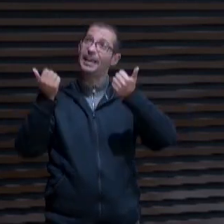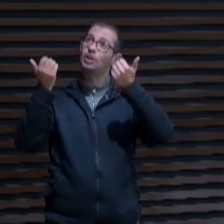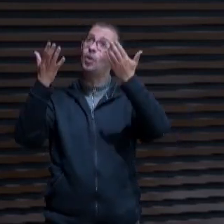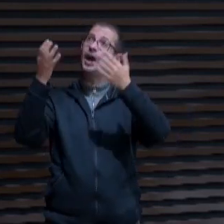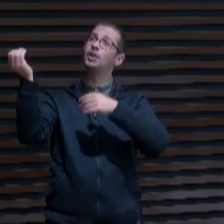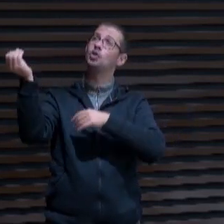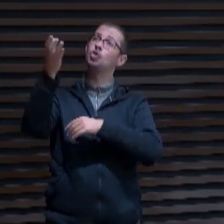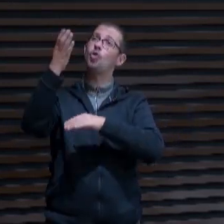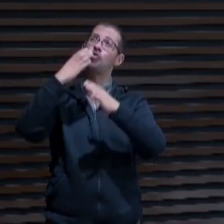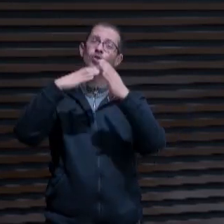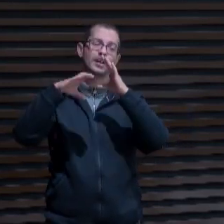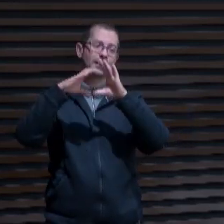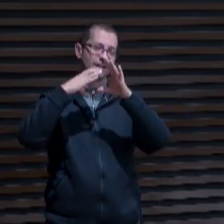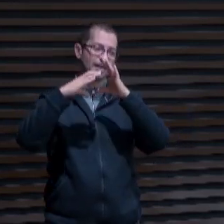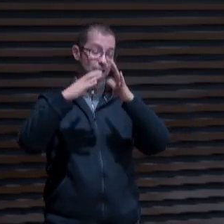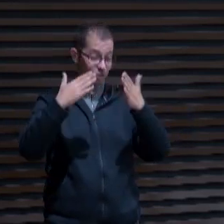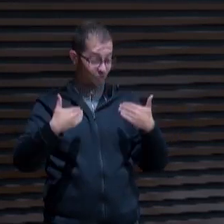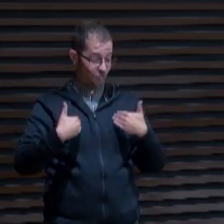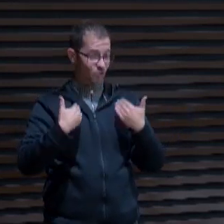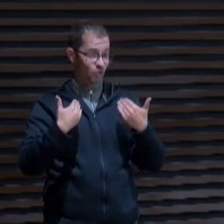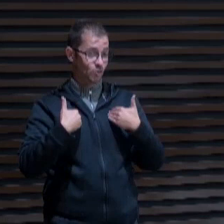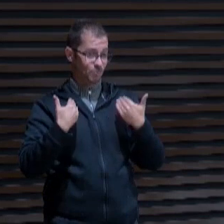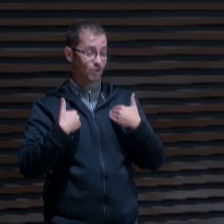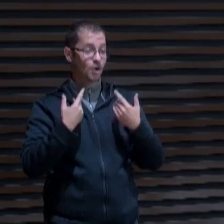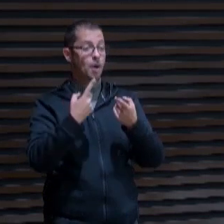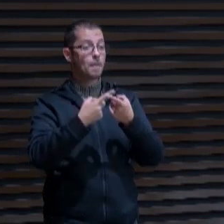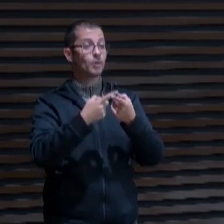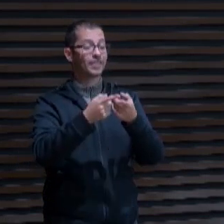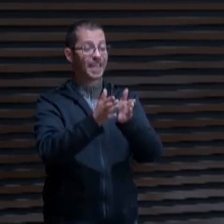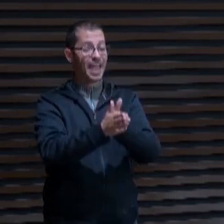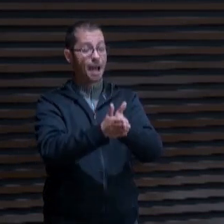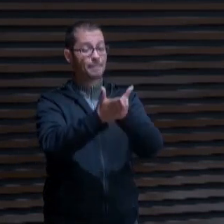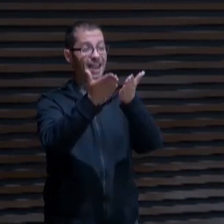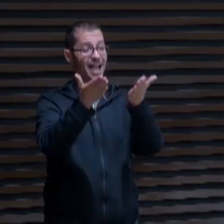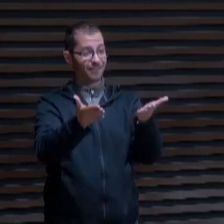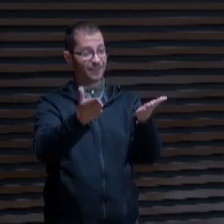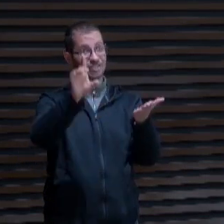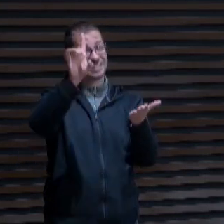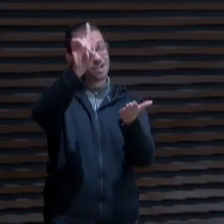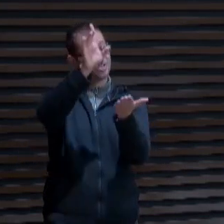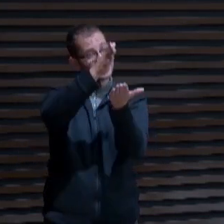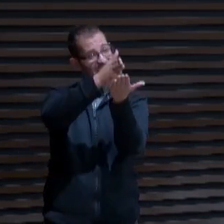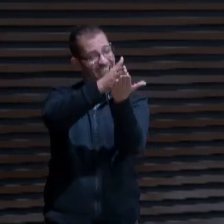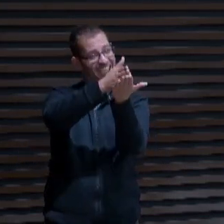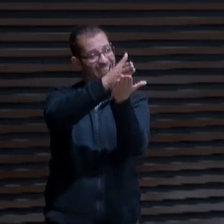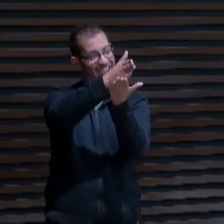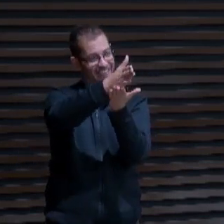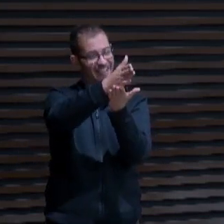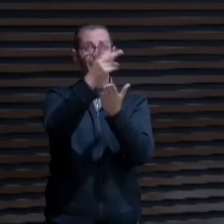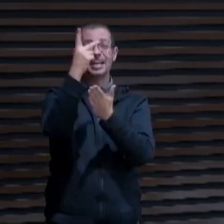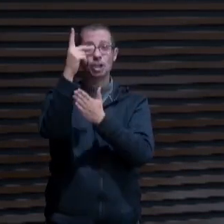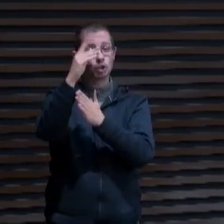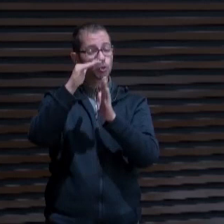cântico, tangei com arte e com júbilo, porque a palavra do Senhor é reta e todo o seu proceder é fiel.